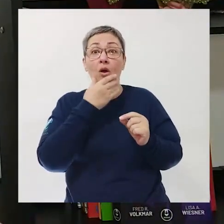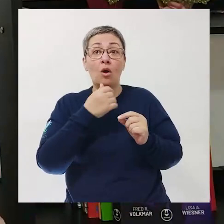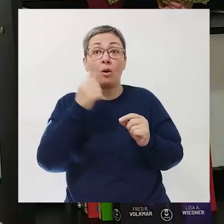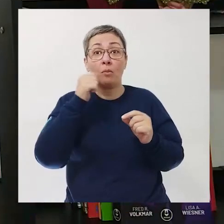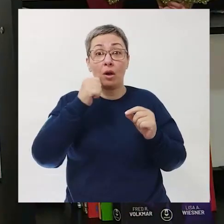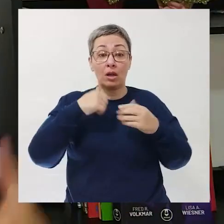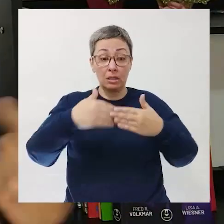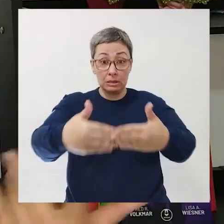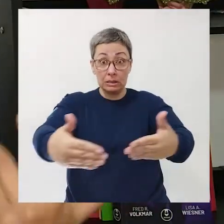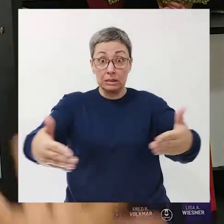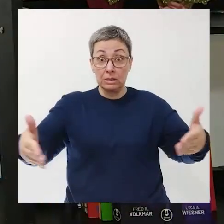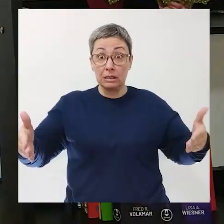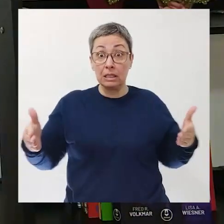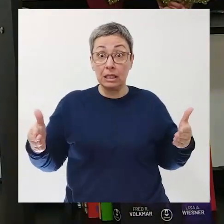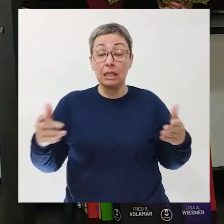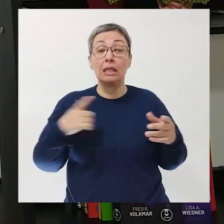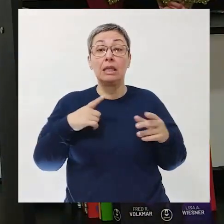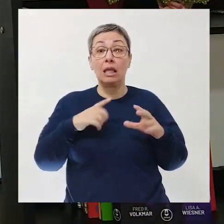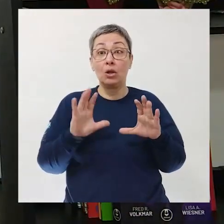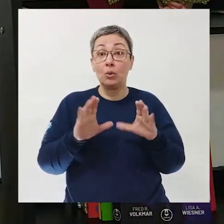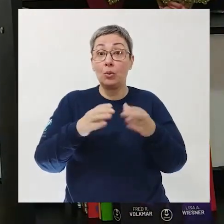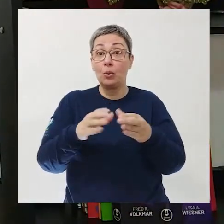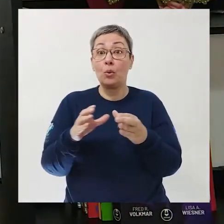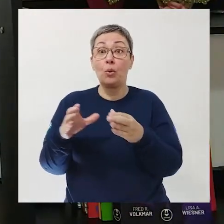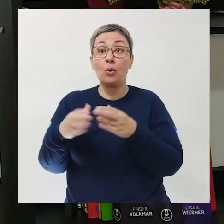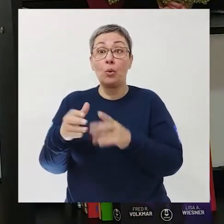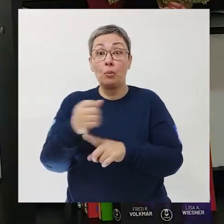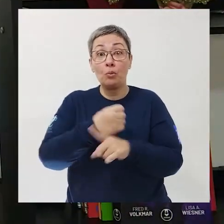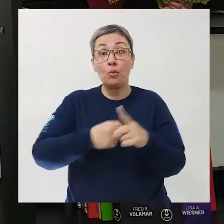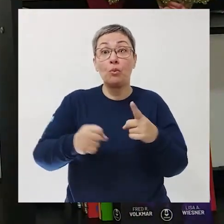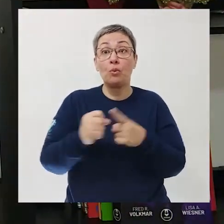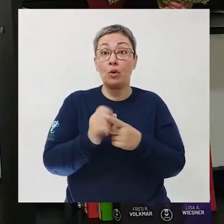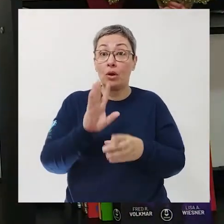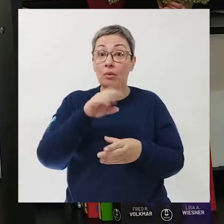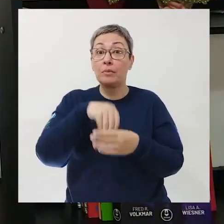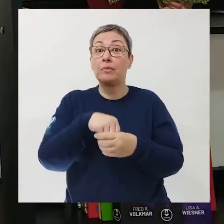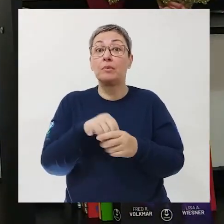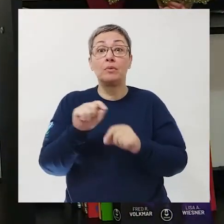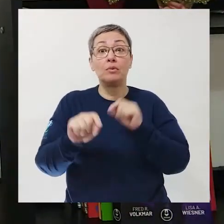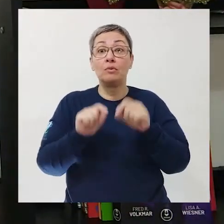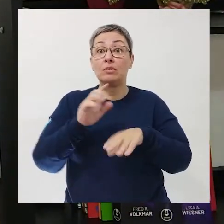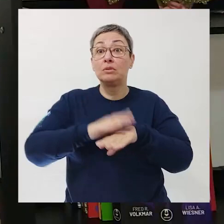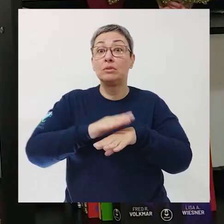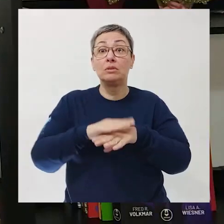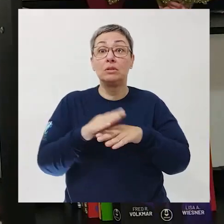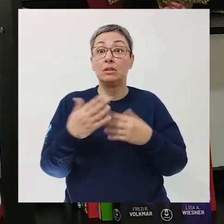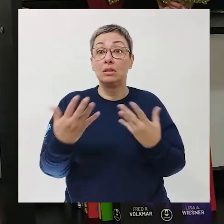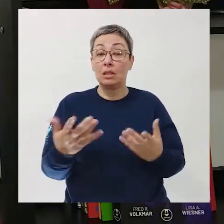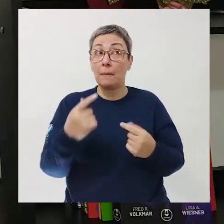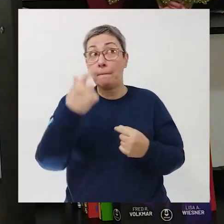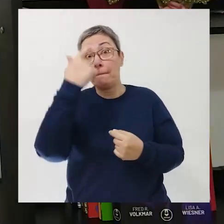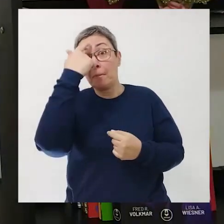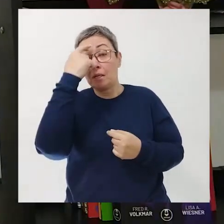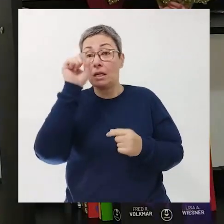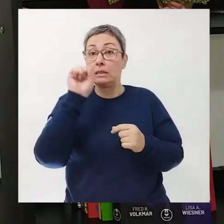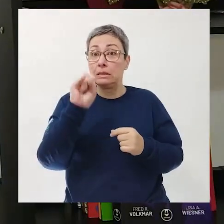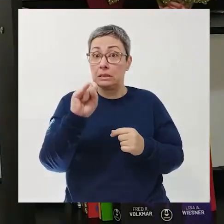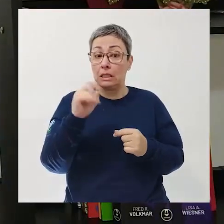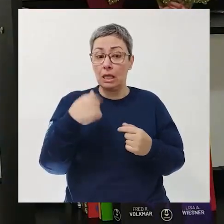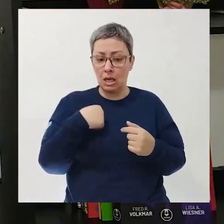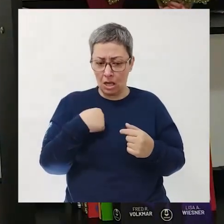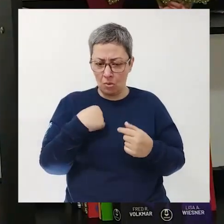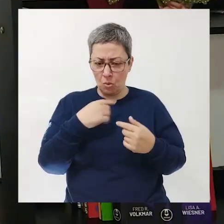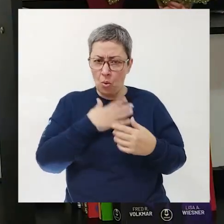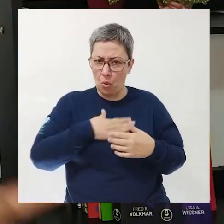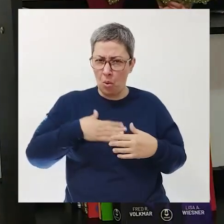à margem, né? Que estão nesses grupos sociais, fazem parte desses grupos sociais? É pensar se vocês gostariam